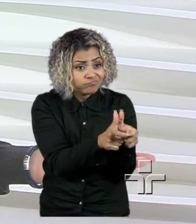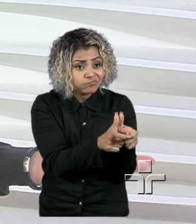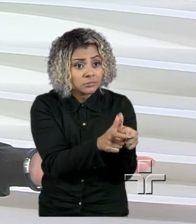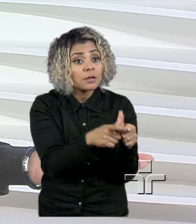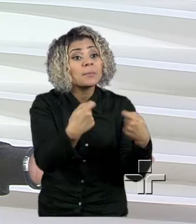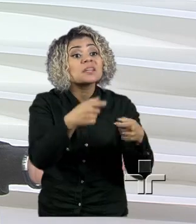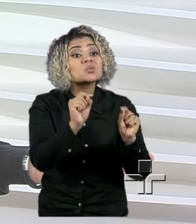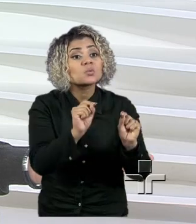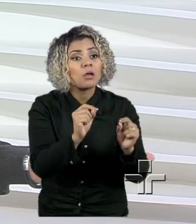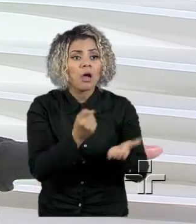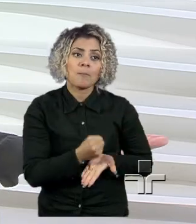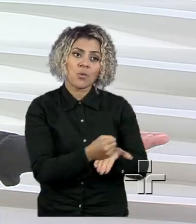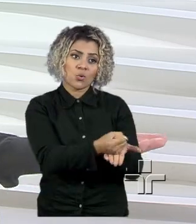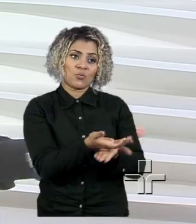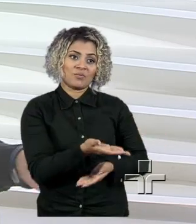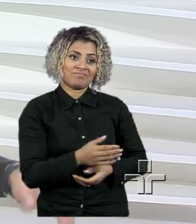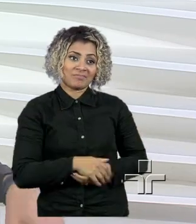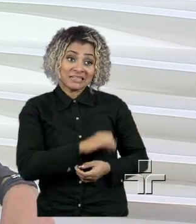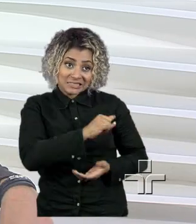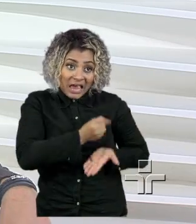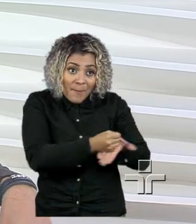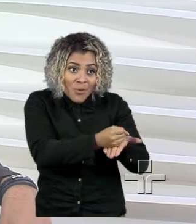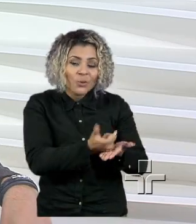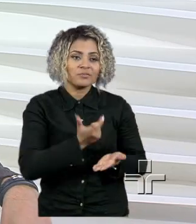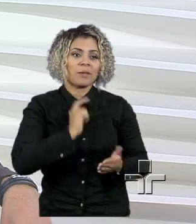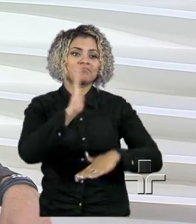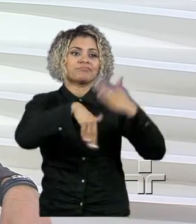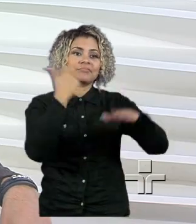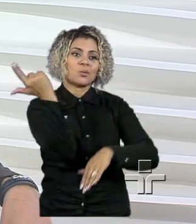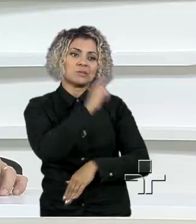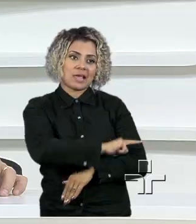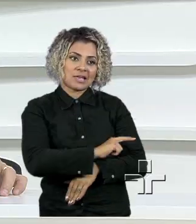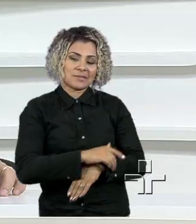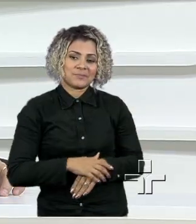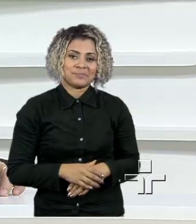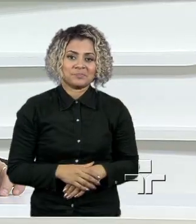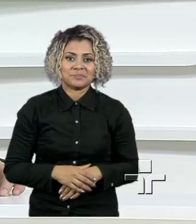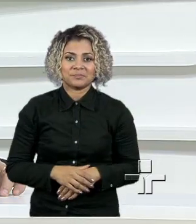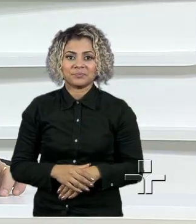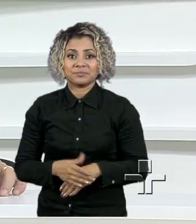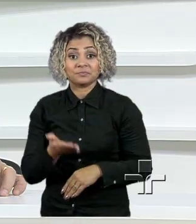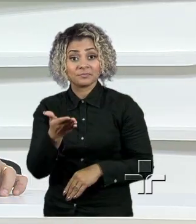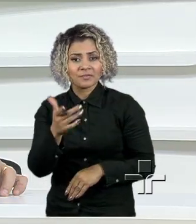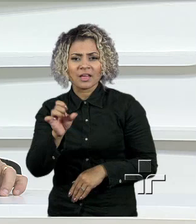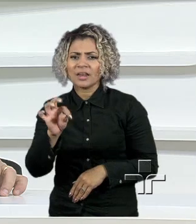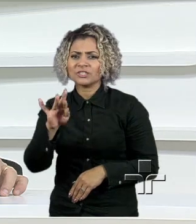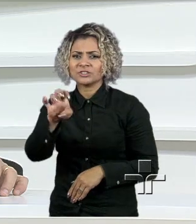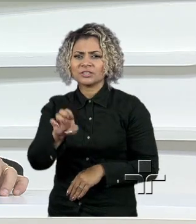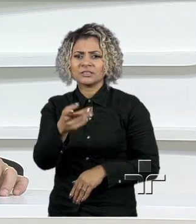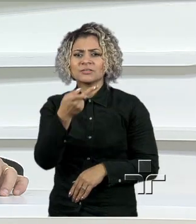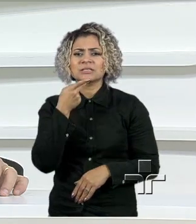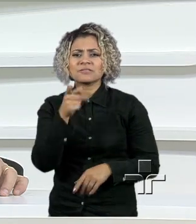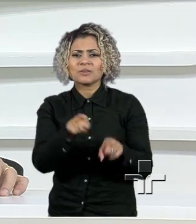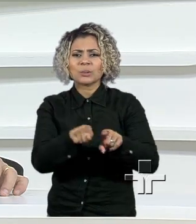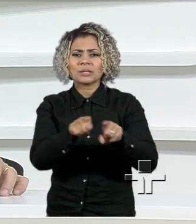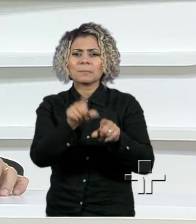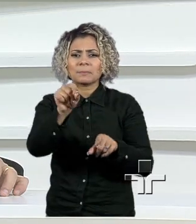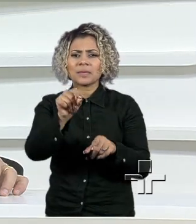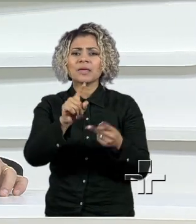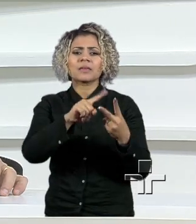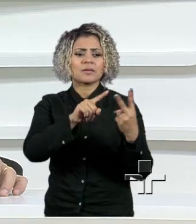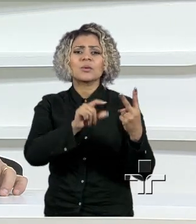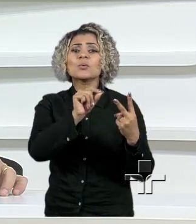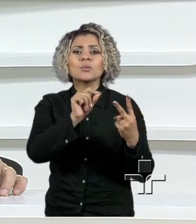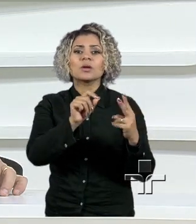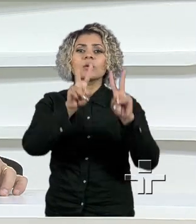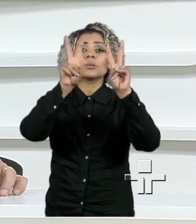coisa, de apoio, né? Então, tendo apoio, as coisas realmente funcionam. Alexandre, você mencionou, e o Poit também, a